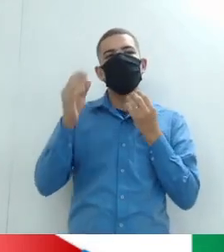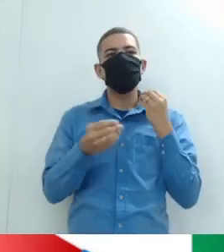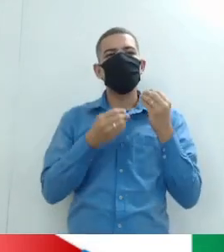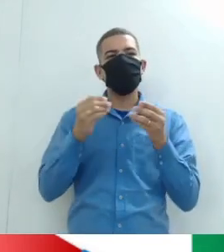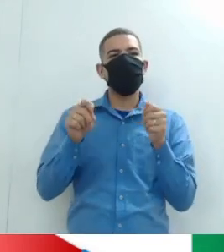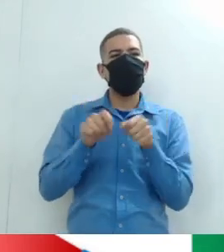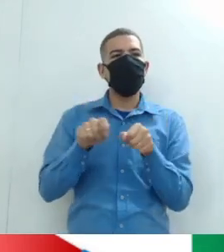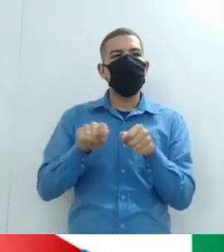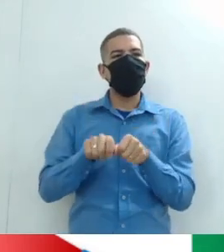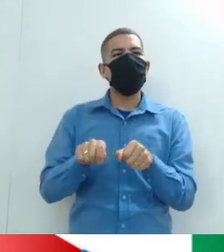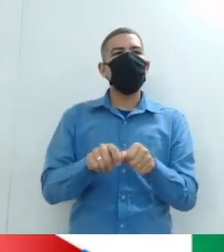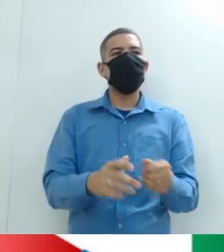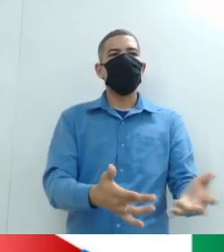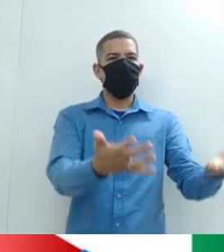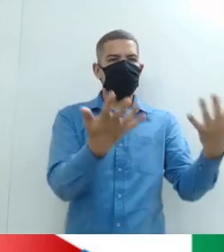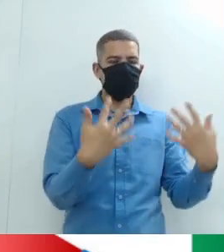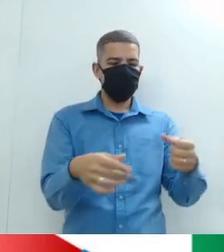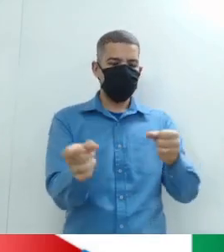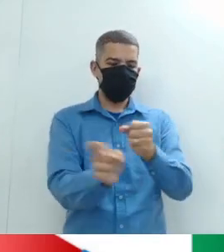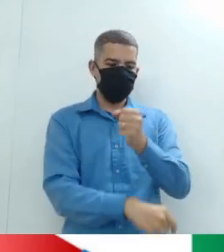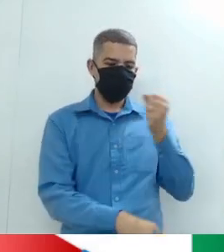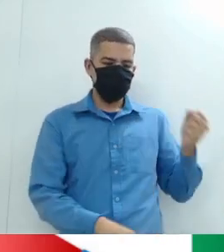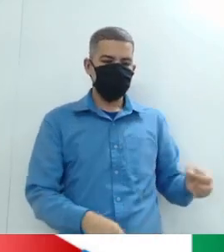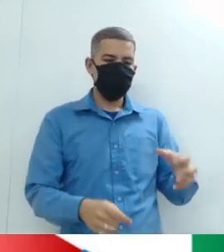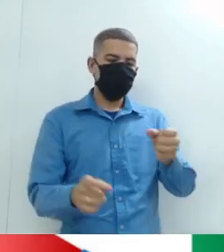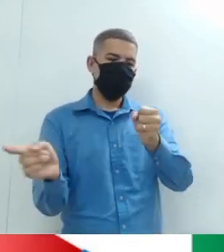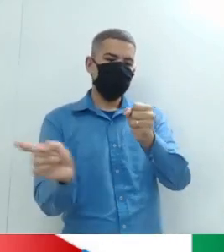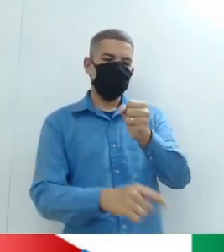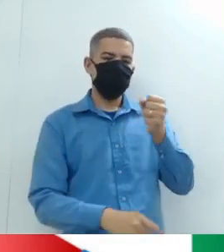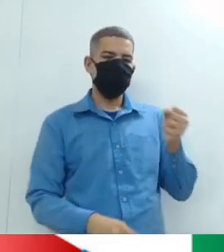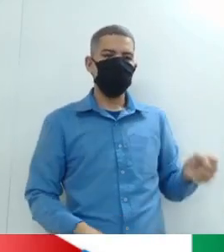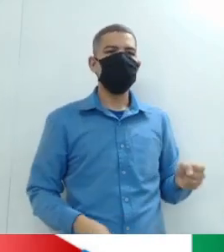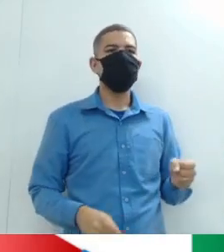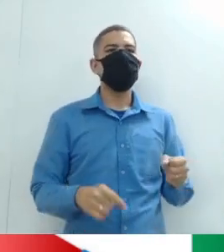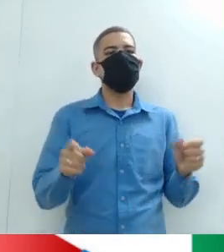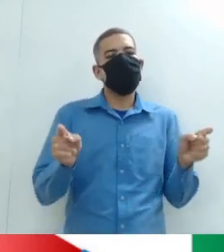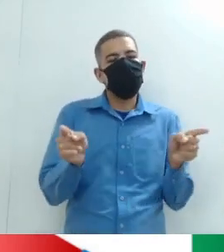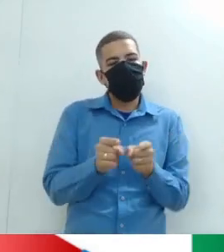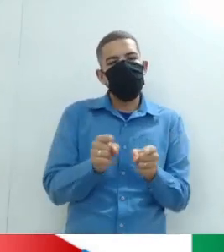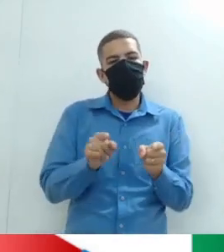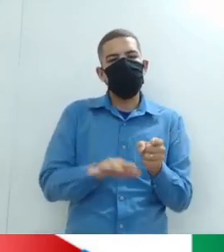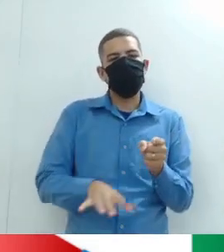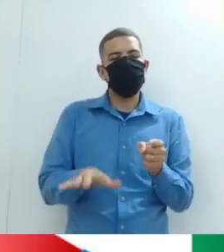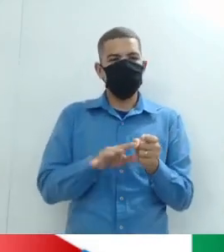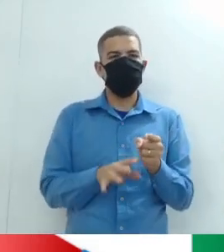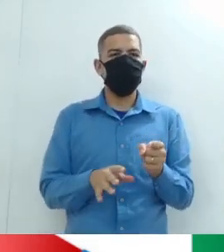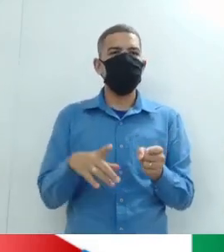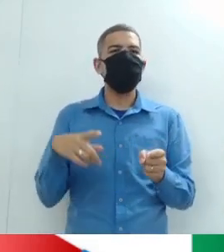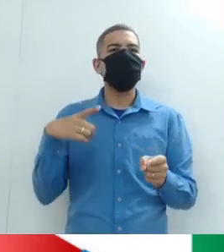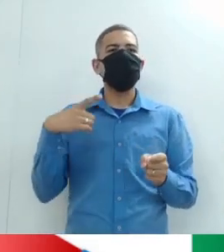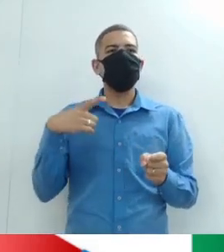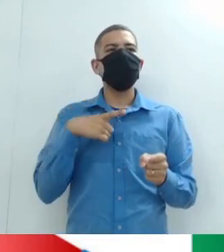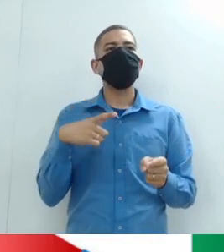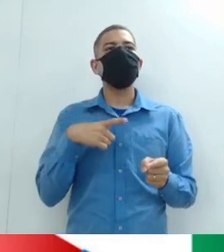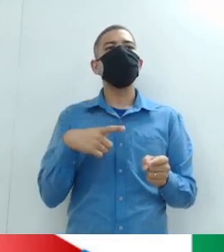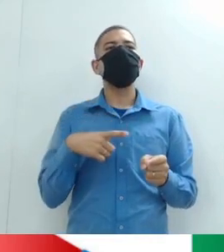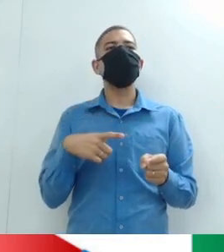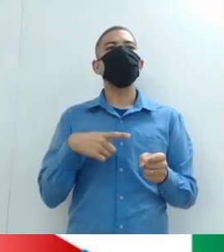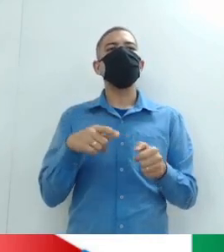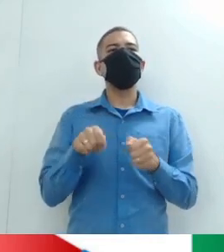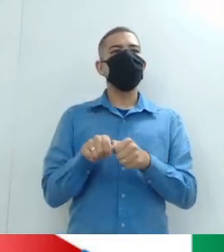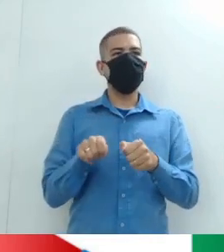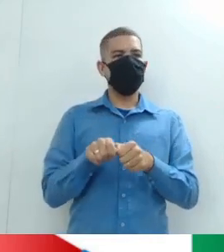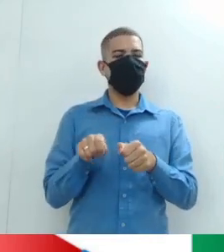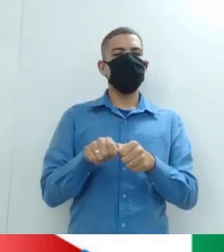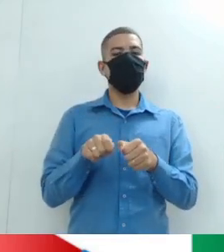guardar esse capim muito bem estocado no menor espaço. Então, por isso, o formato de paralelepípedo, para eu